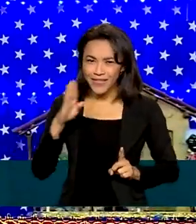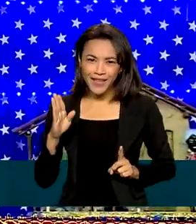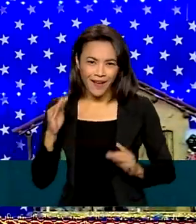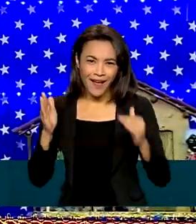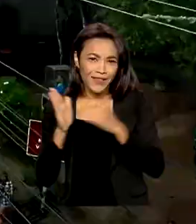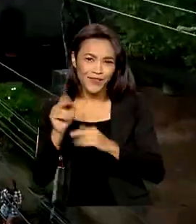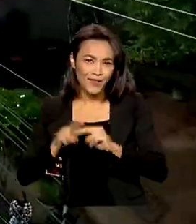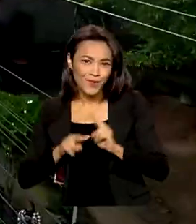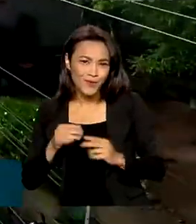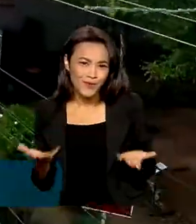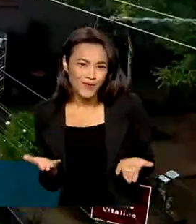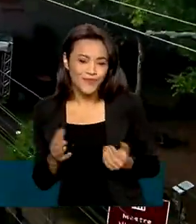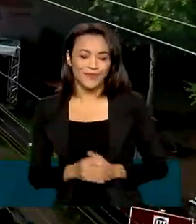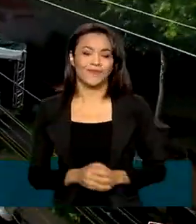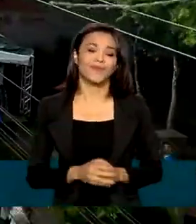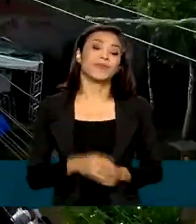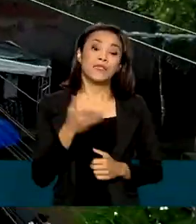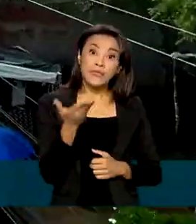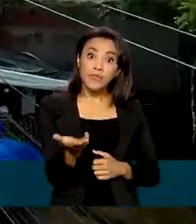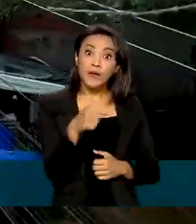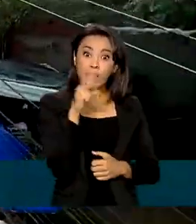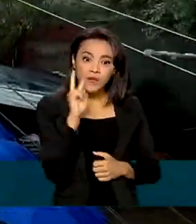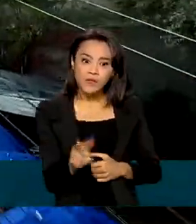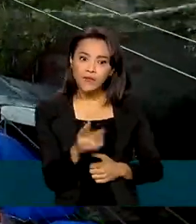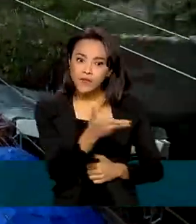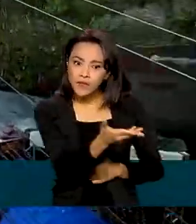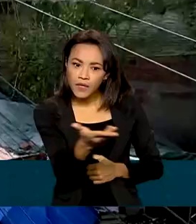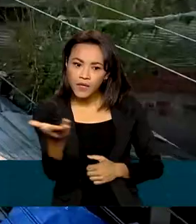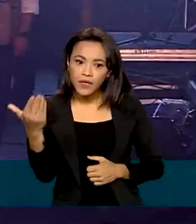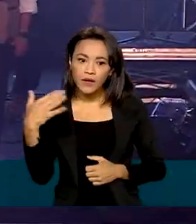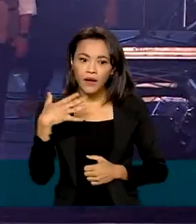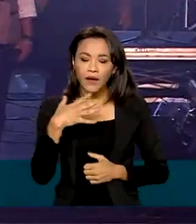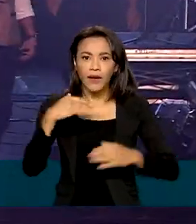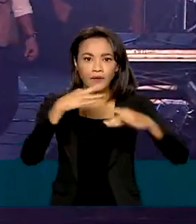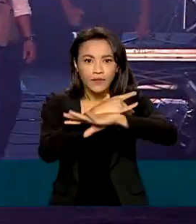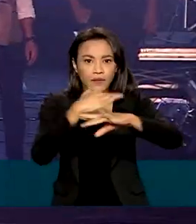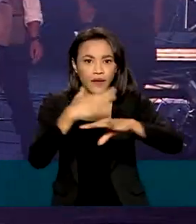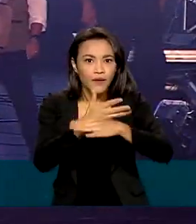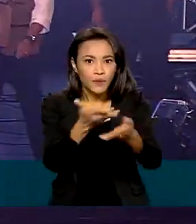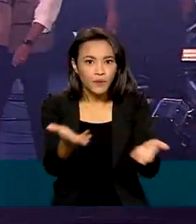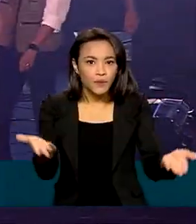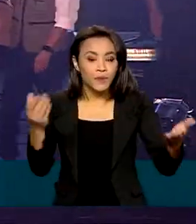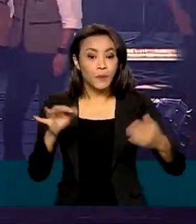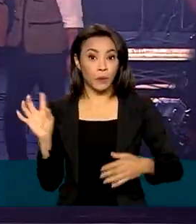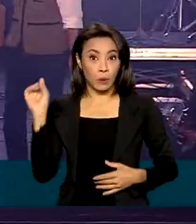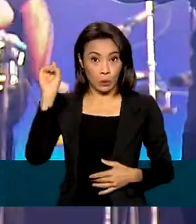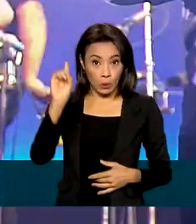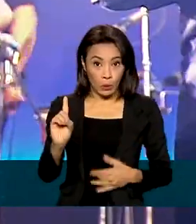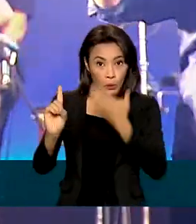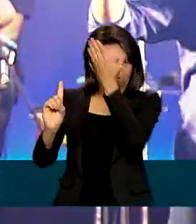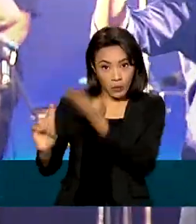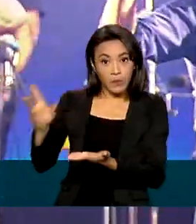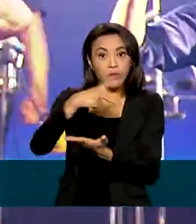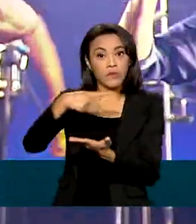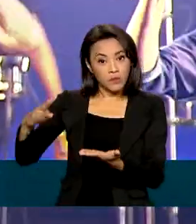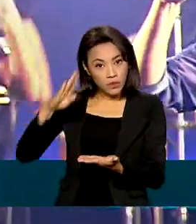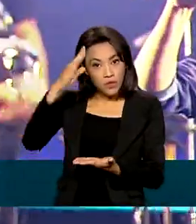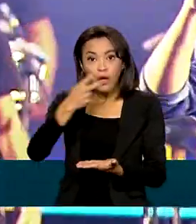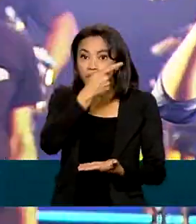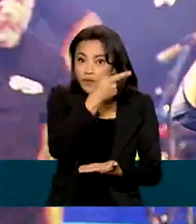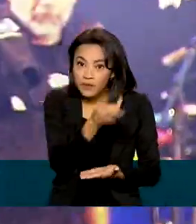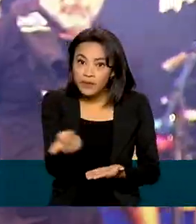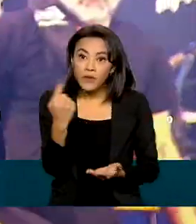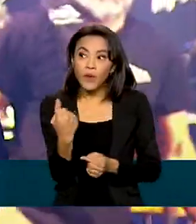até julho. Para prestigiar todo o encanto de Caruaru, o presidente Jair Bolsonaro visitou a cidade na